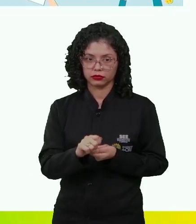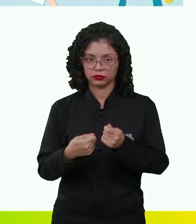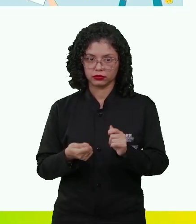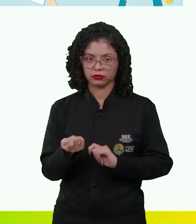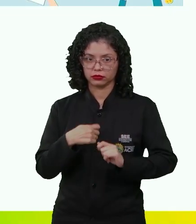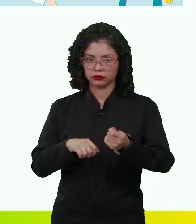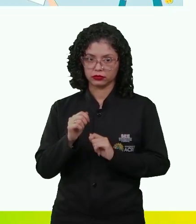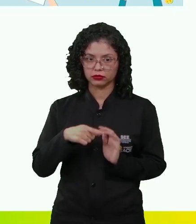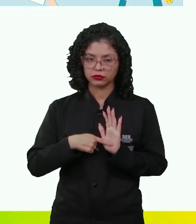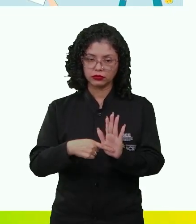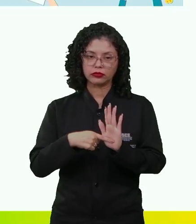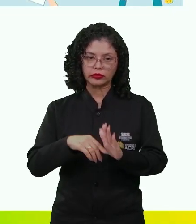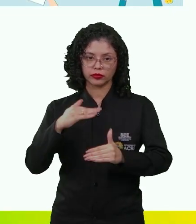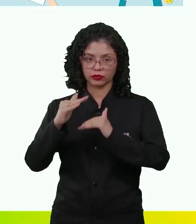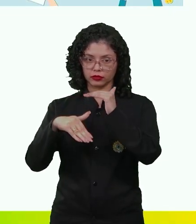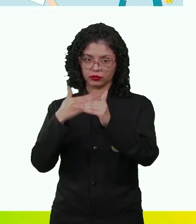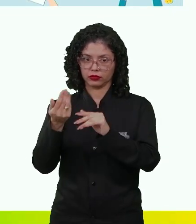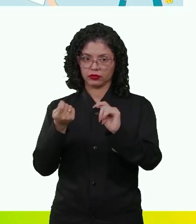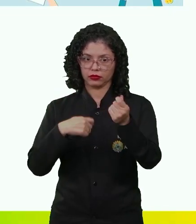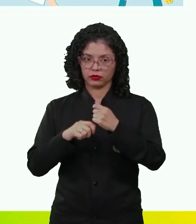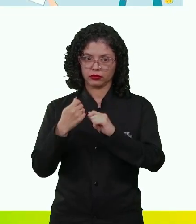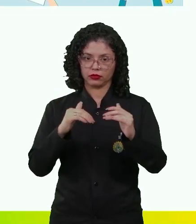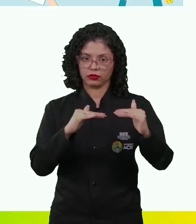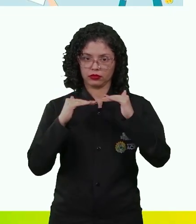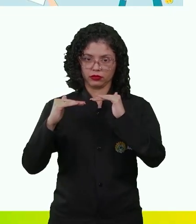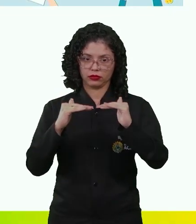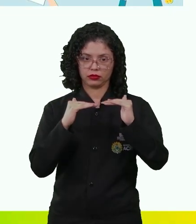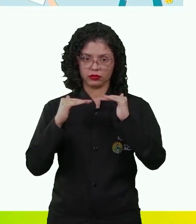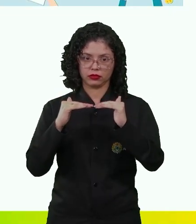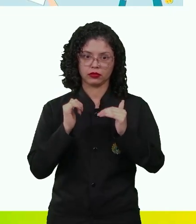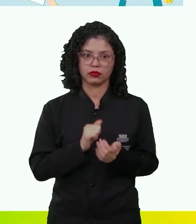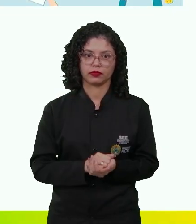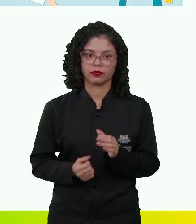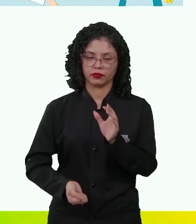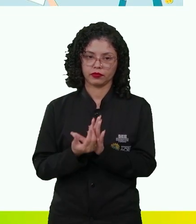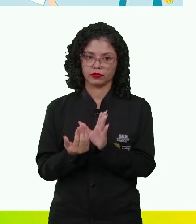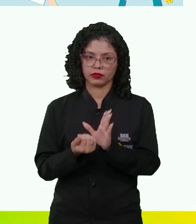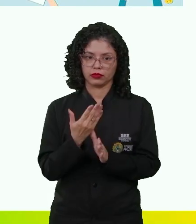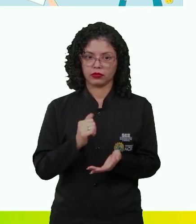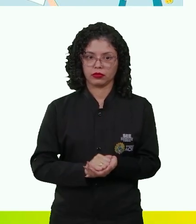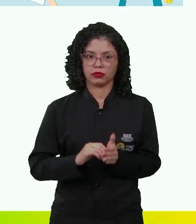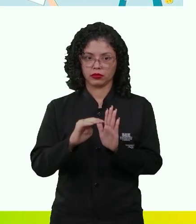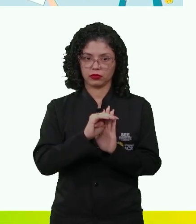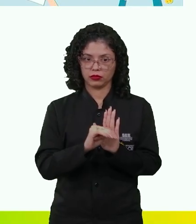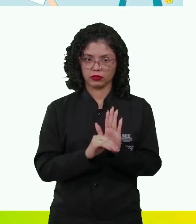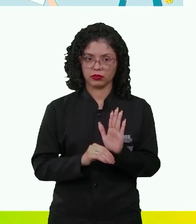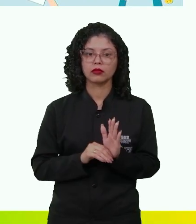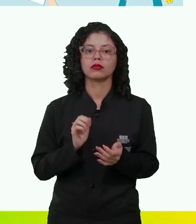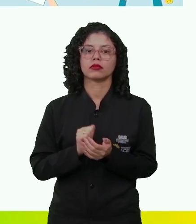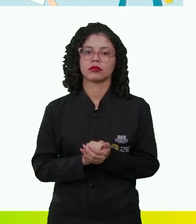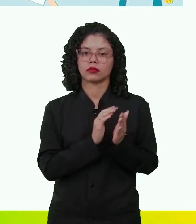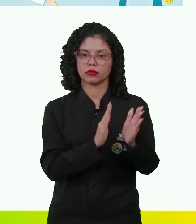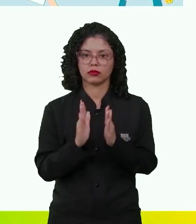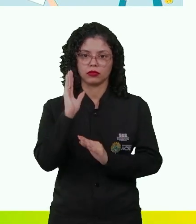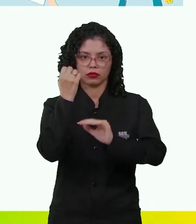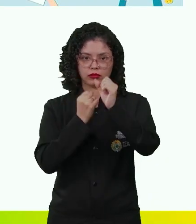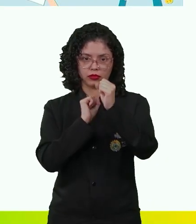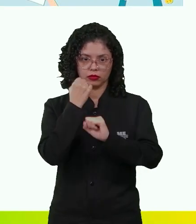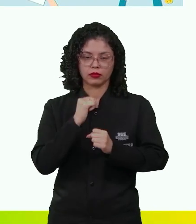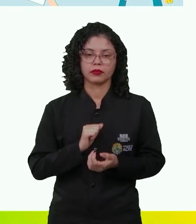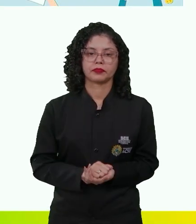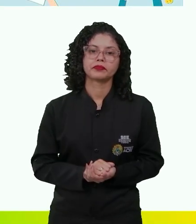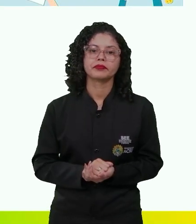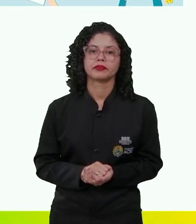Dominam economicamente e apresentam desenvolvimento econômico estável. Geram receitas por meio do setor